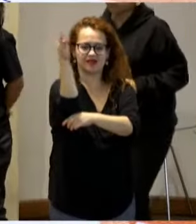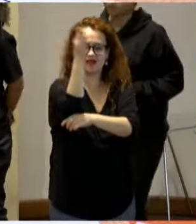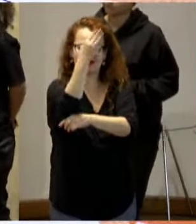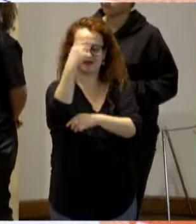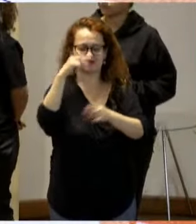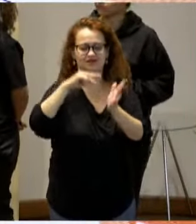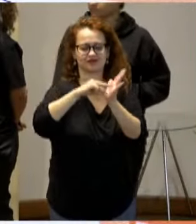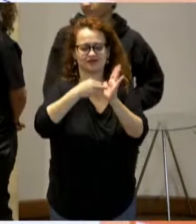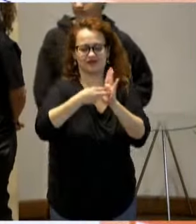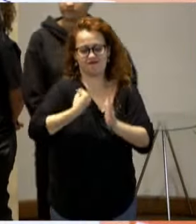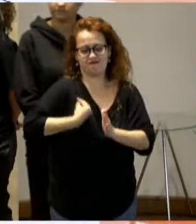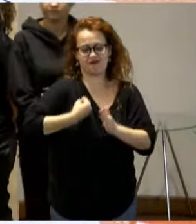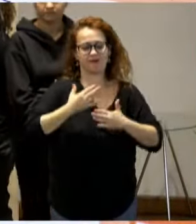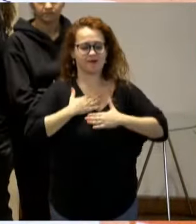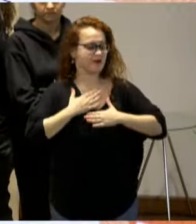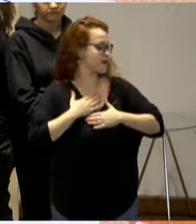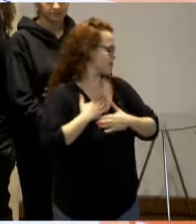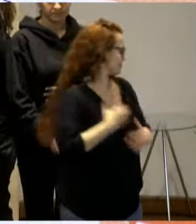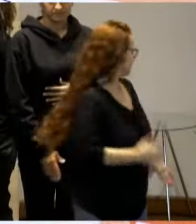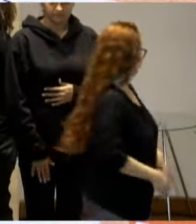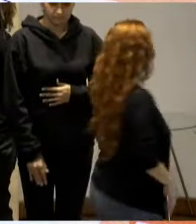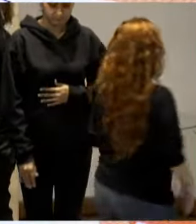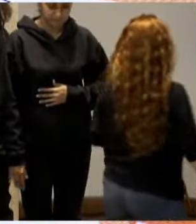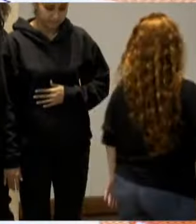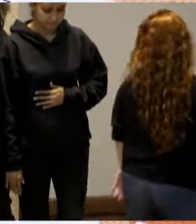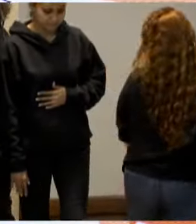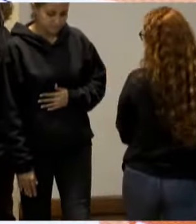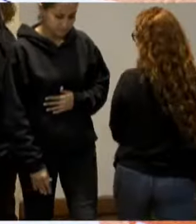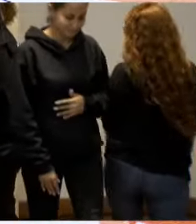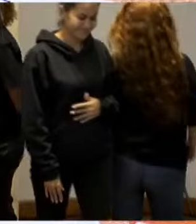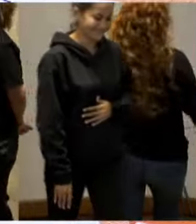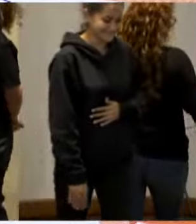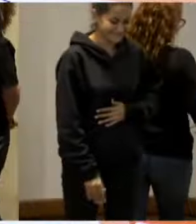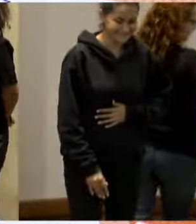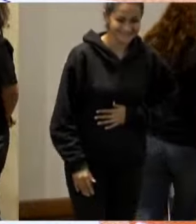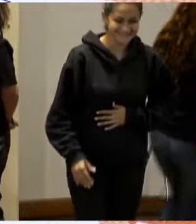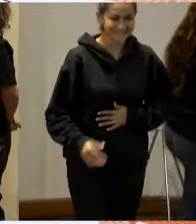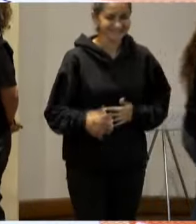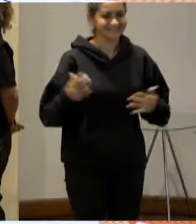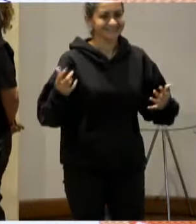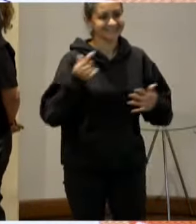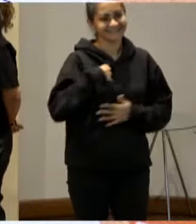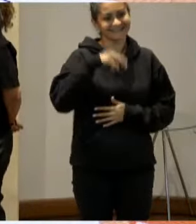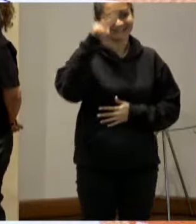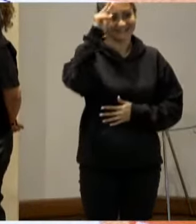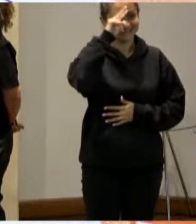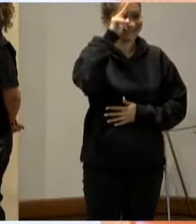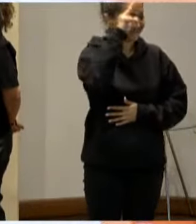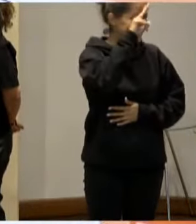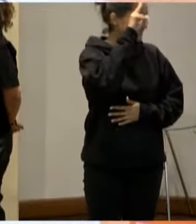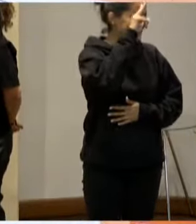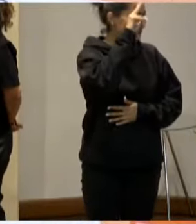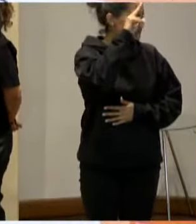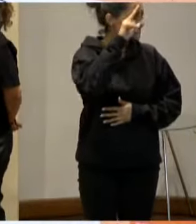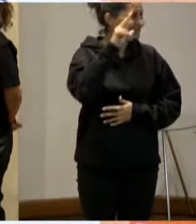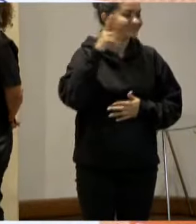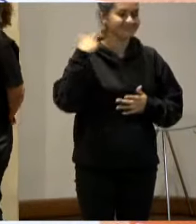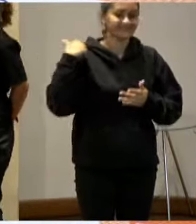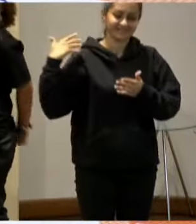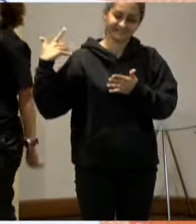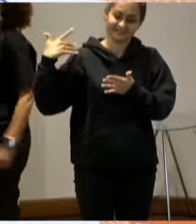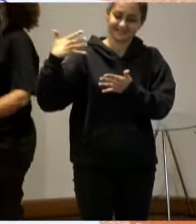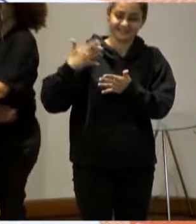para mim. E aí, quando eu me recordo do que foi chegar